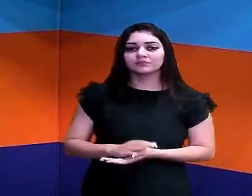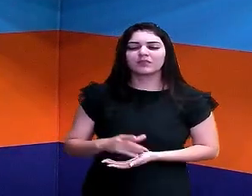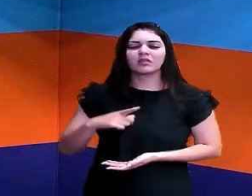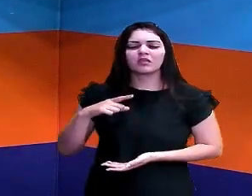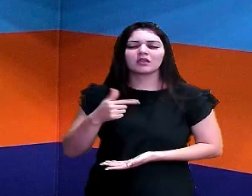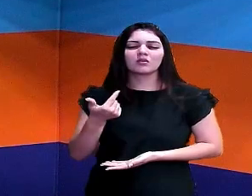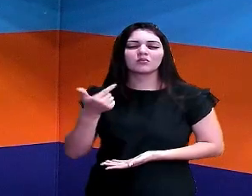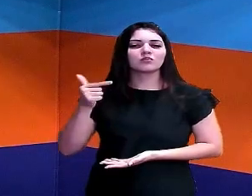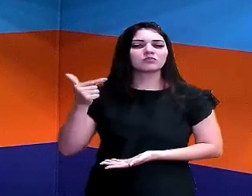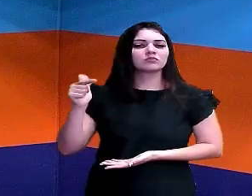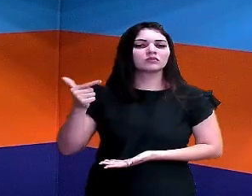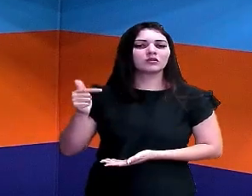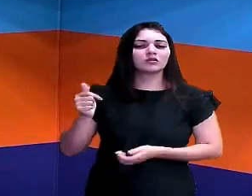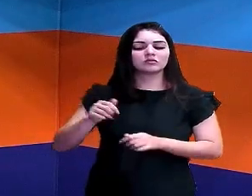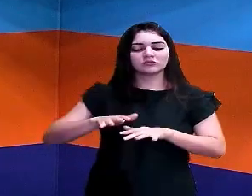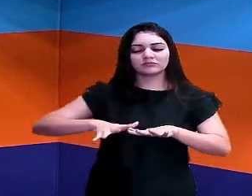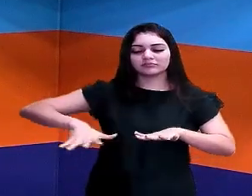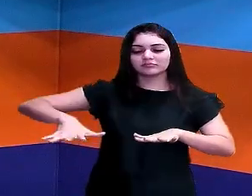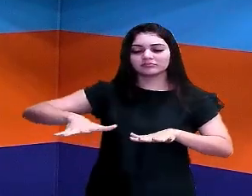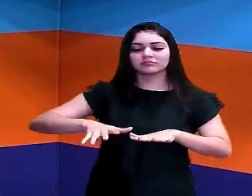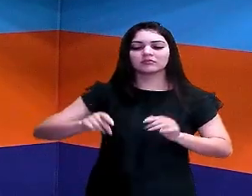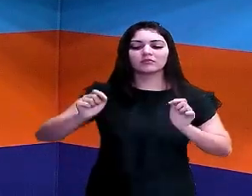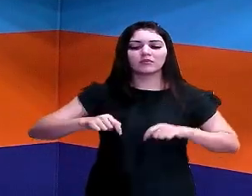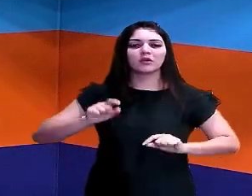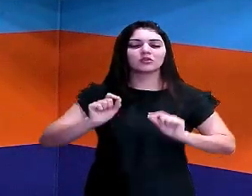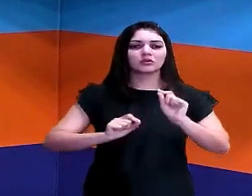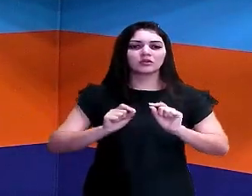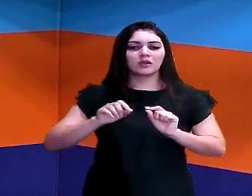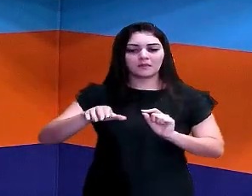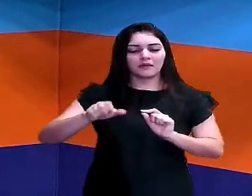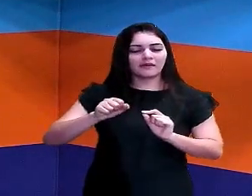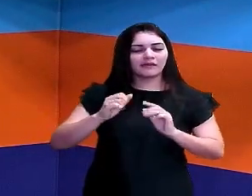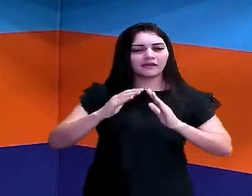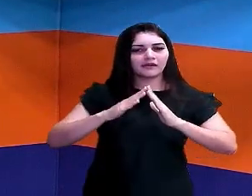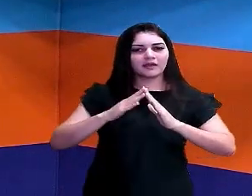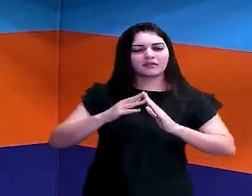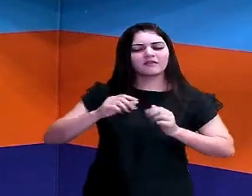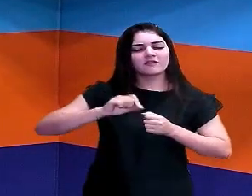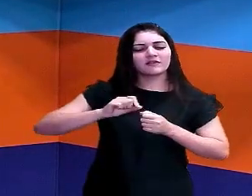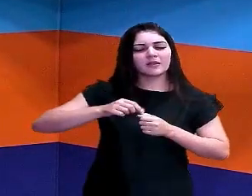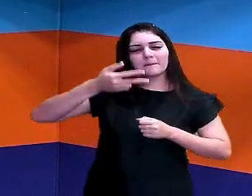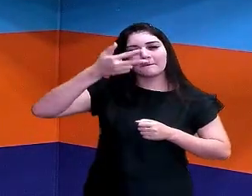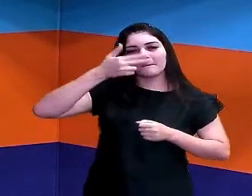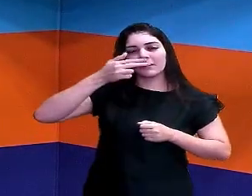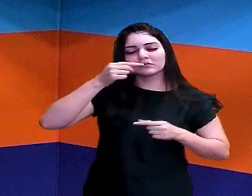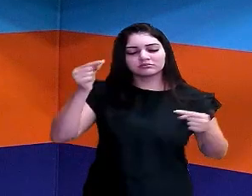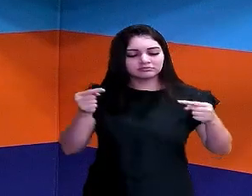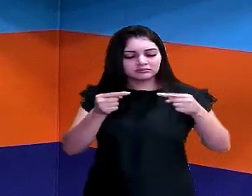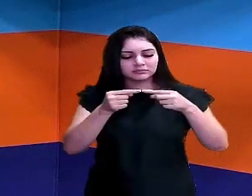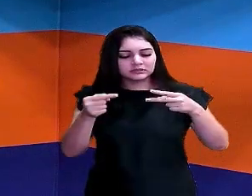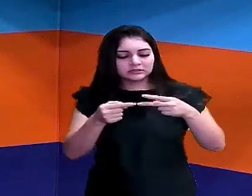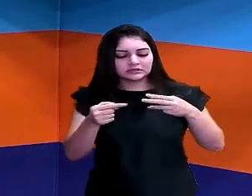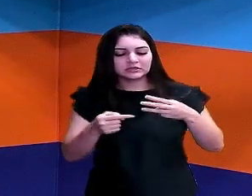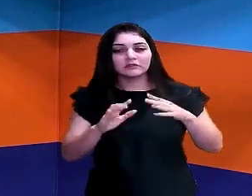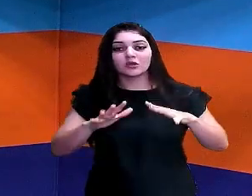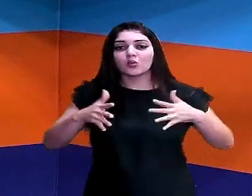outras planificações, você pode pegar em casa e fazer a mesma coisa. Identificar quais